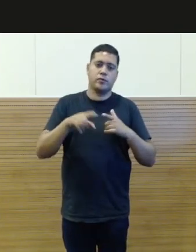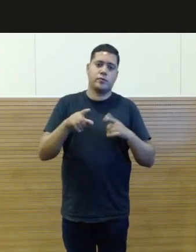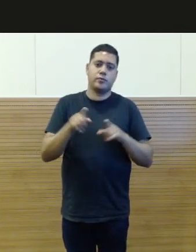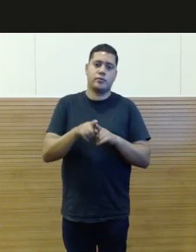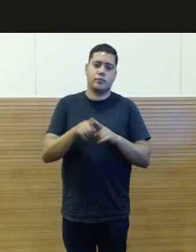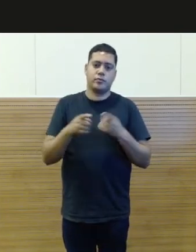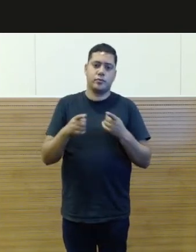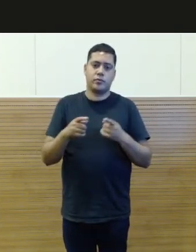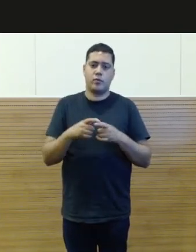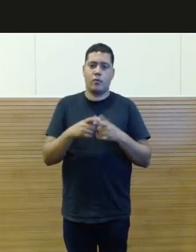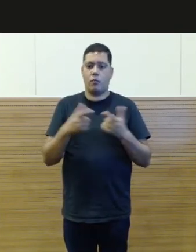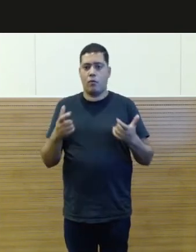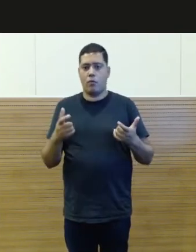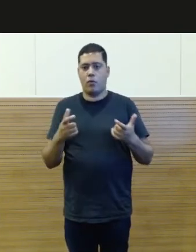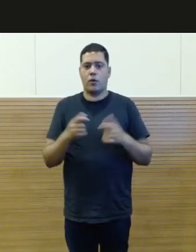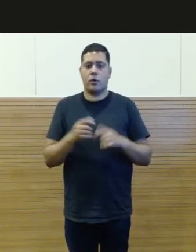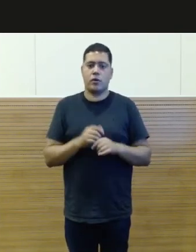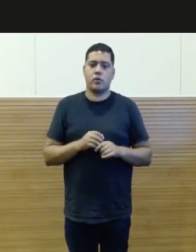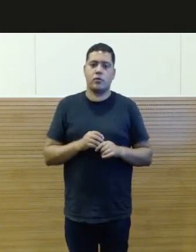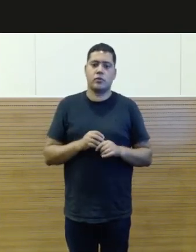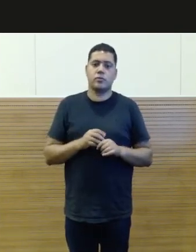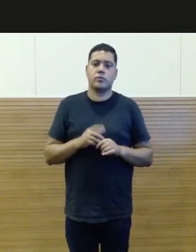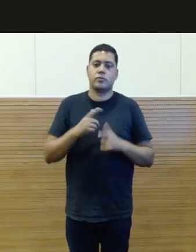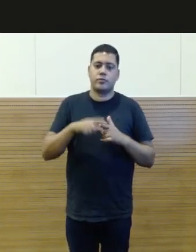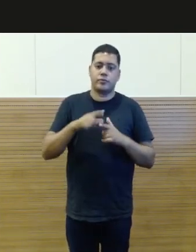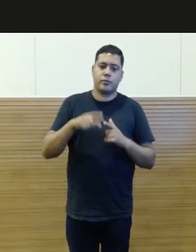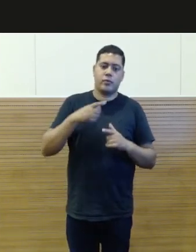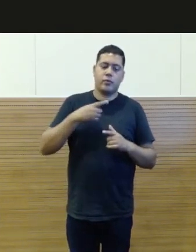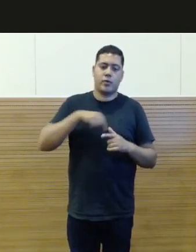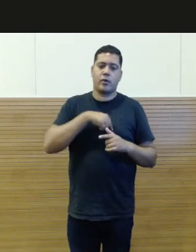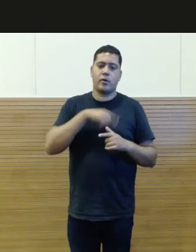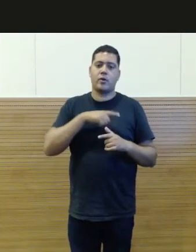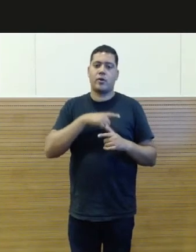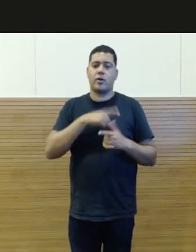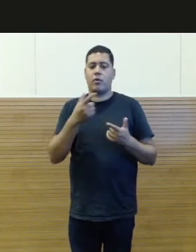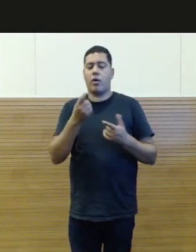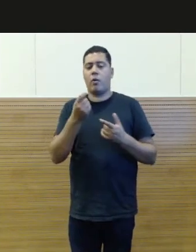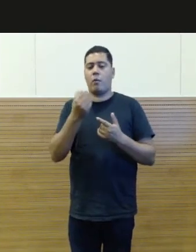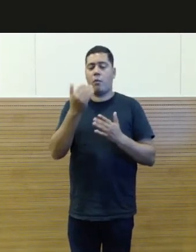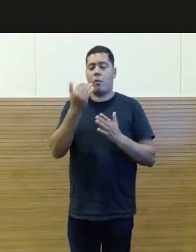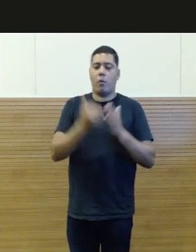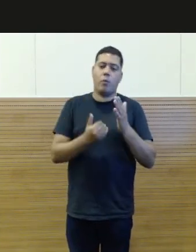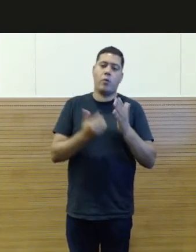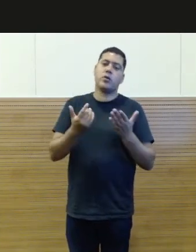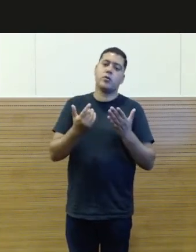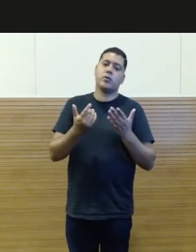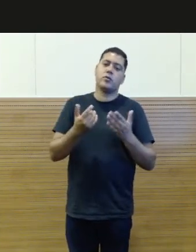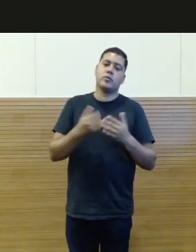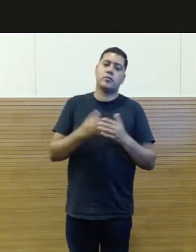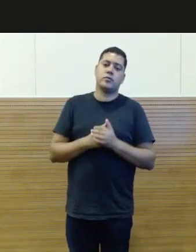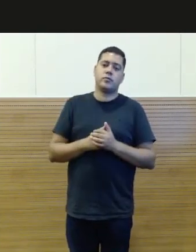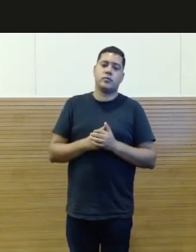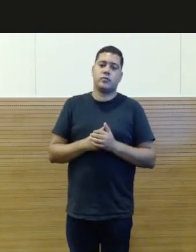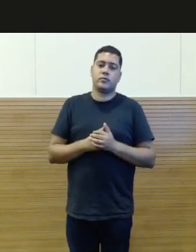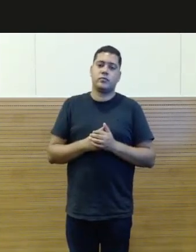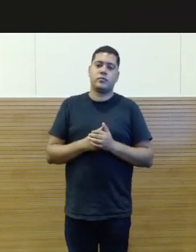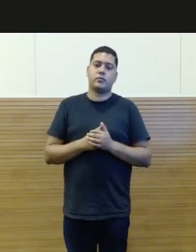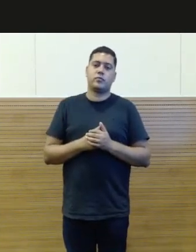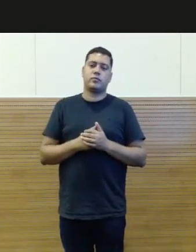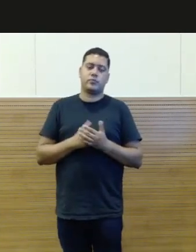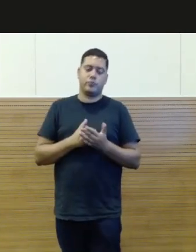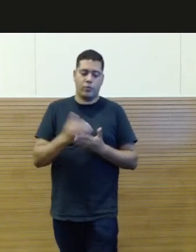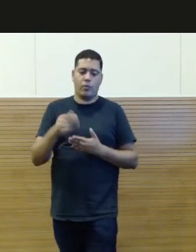maior, assim, eu acho que um dos maiores problemas que a gente tem em relação à promoção cruzada e que a gente enfrenta agora no Codex, a reunião começou